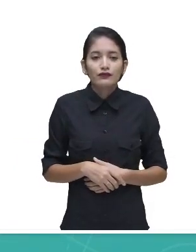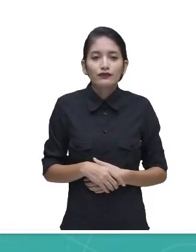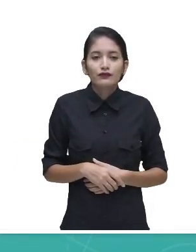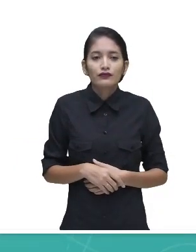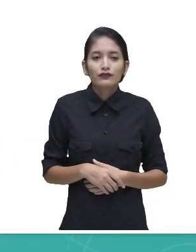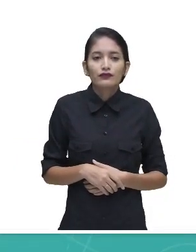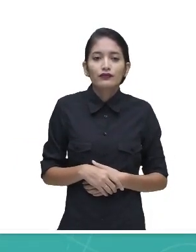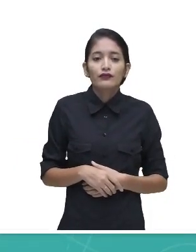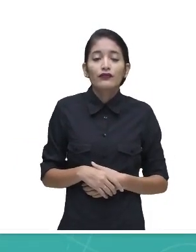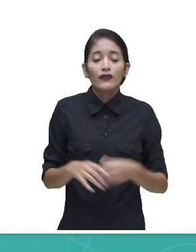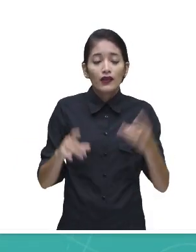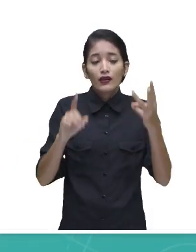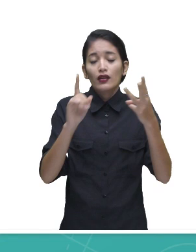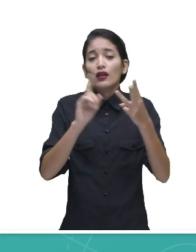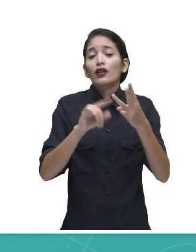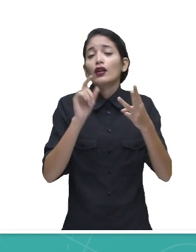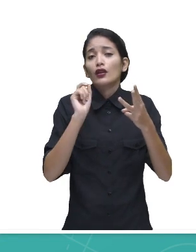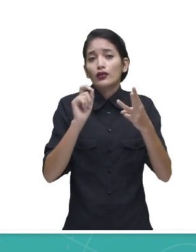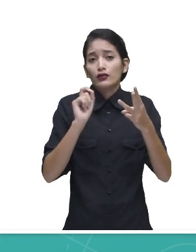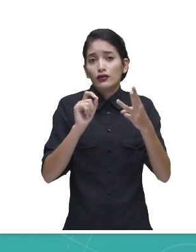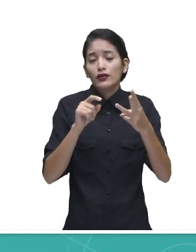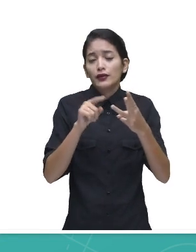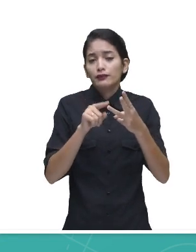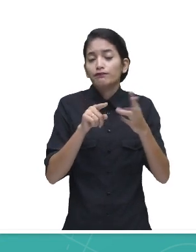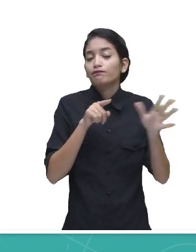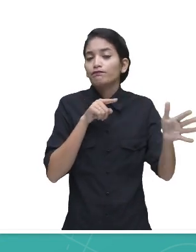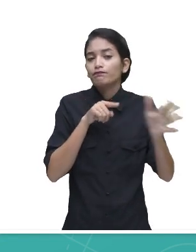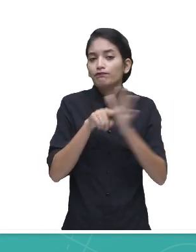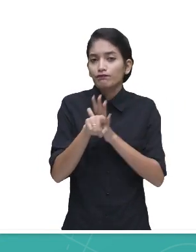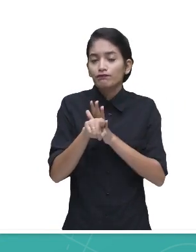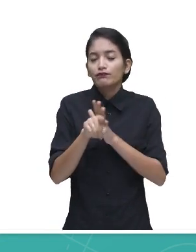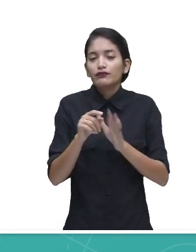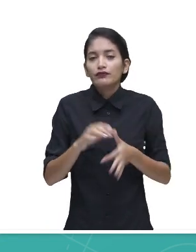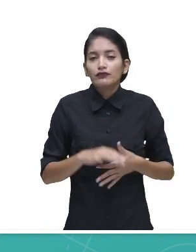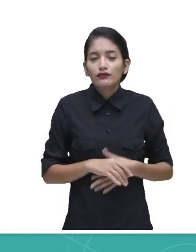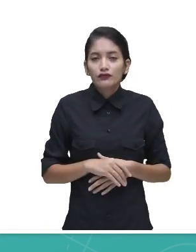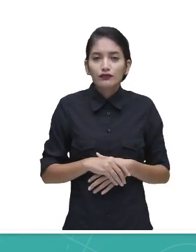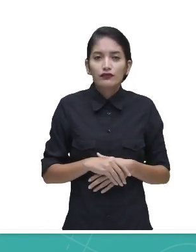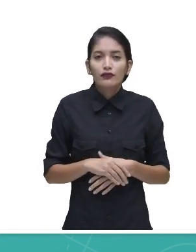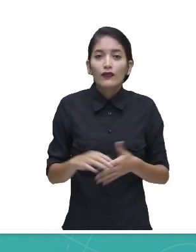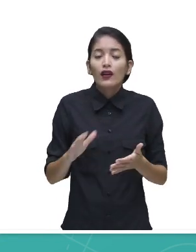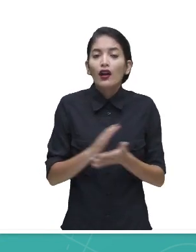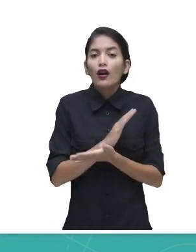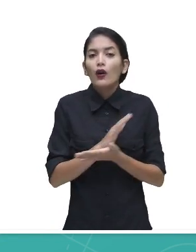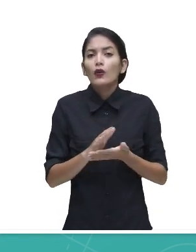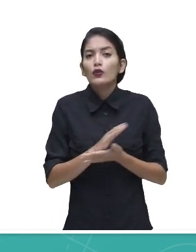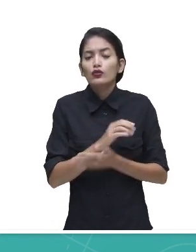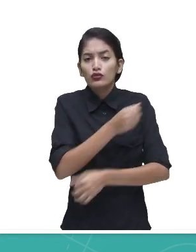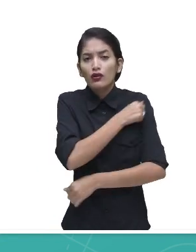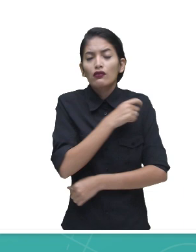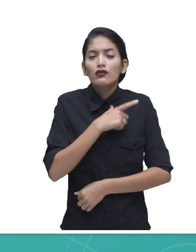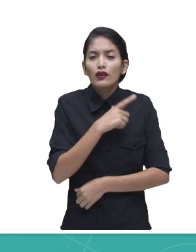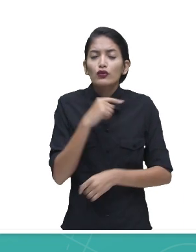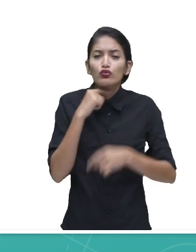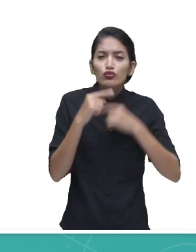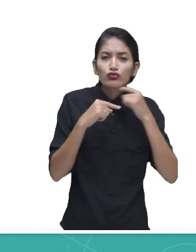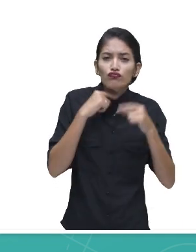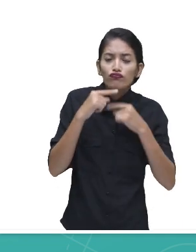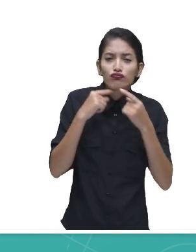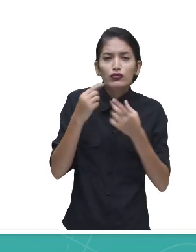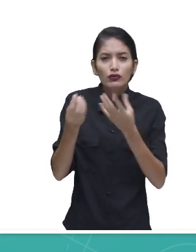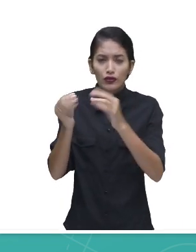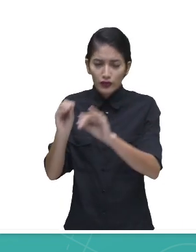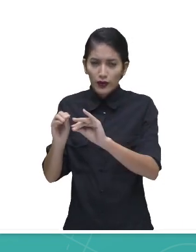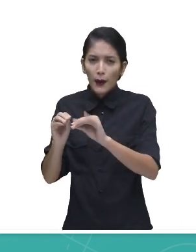questão 3, que eu acho que essa questão, os alunos tiveram mais dúvidas, não foi isso que